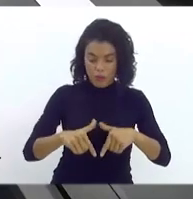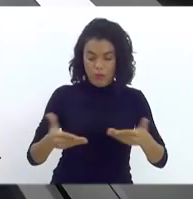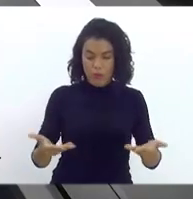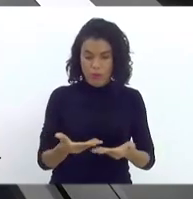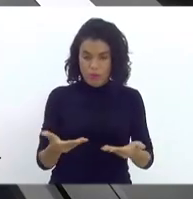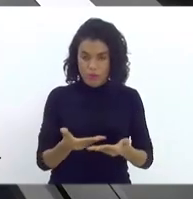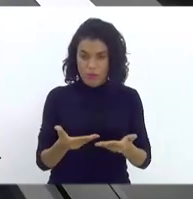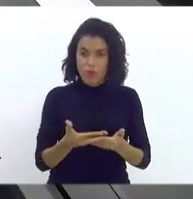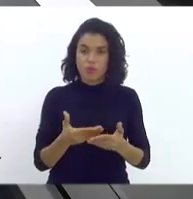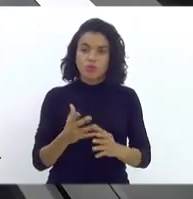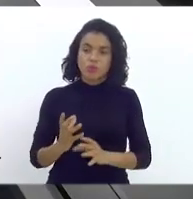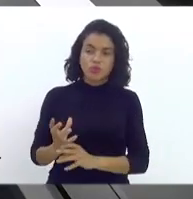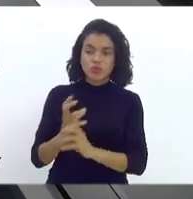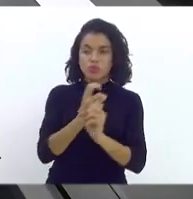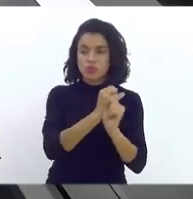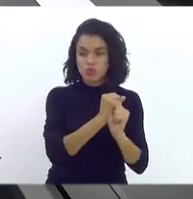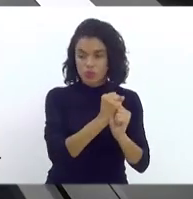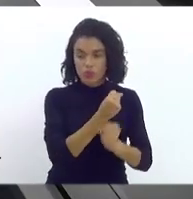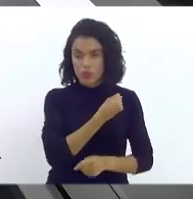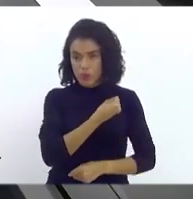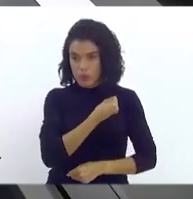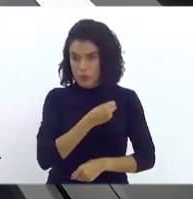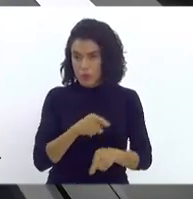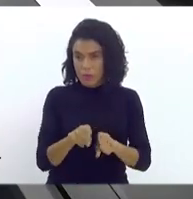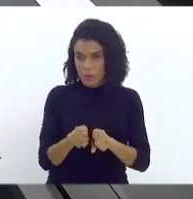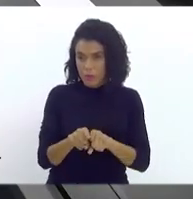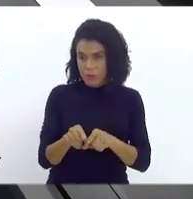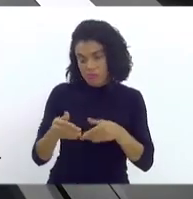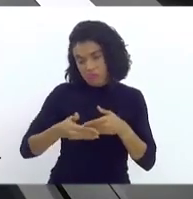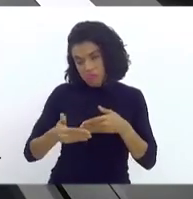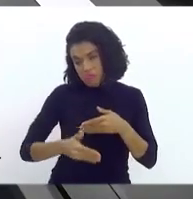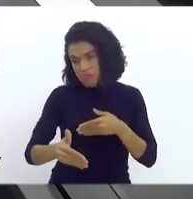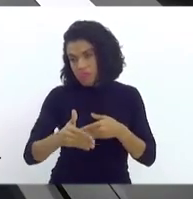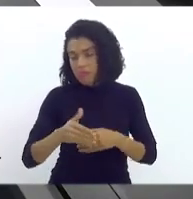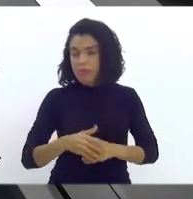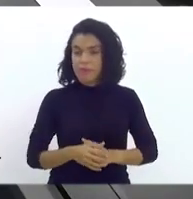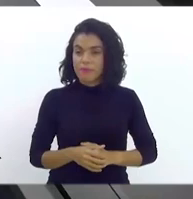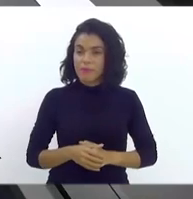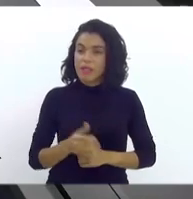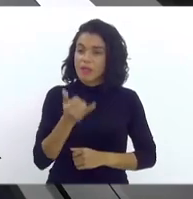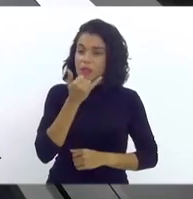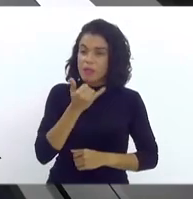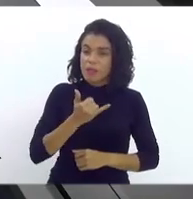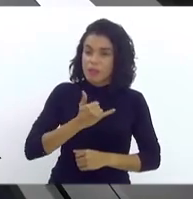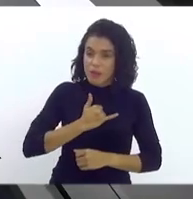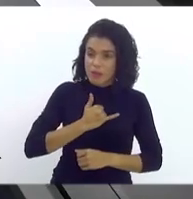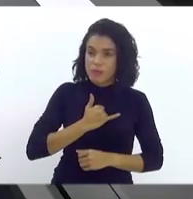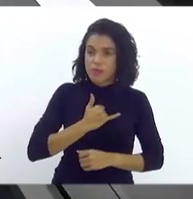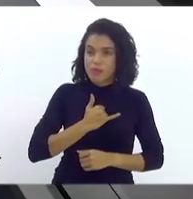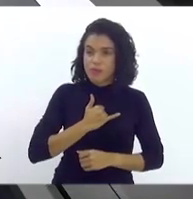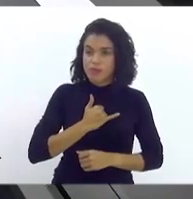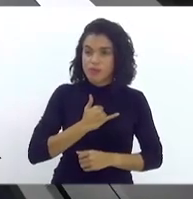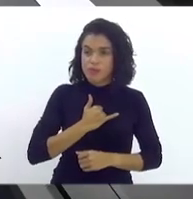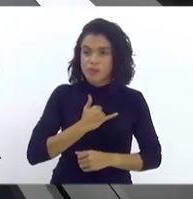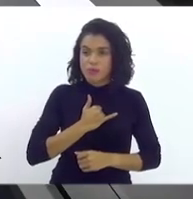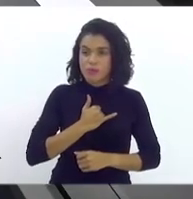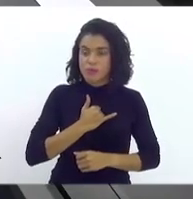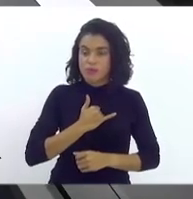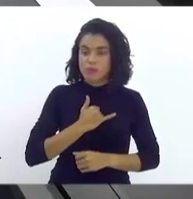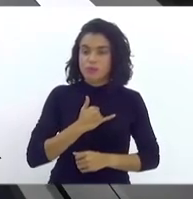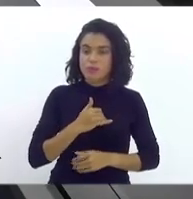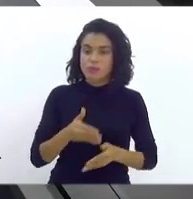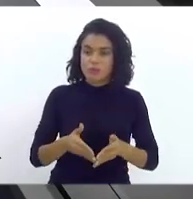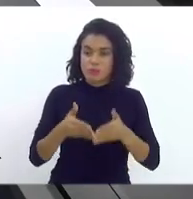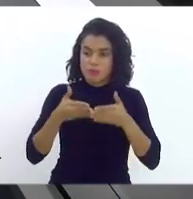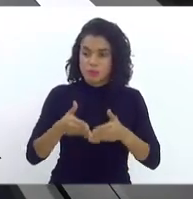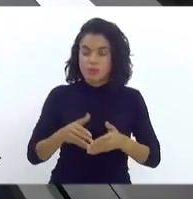eventuais números e que a gente possa aprofundar essa questão em outras oportunidades. Presidente, eu peço desculpa, vou ter que me ausentar. Obrigado, deputado Jorge Felipe.